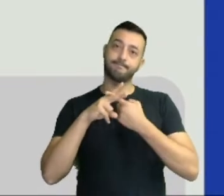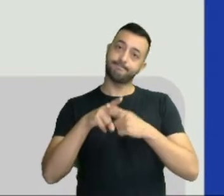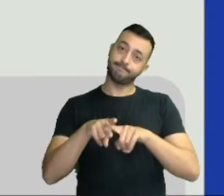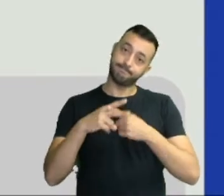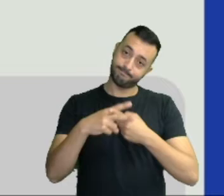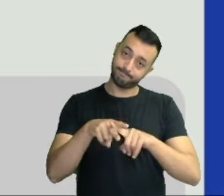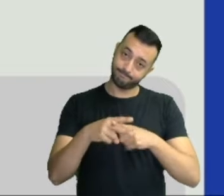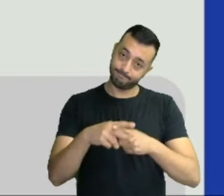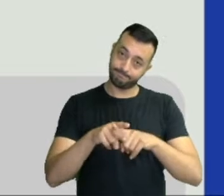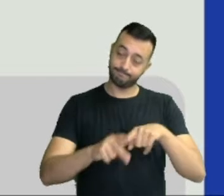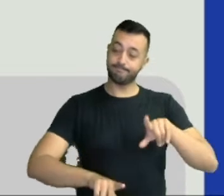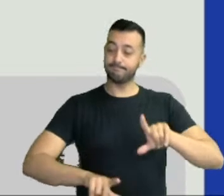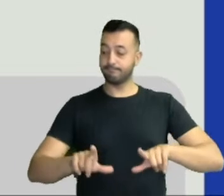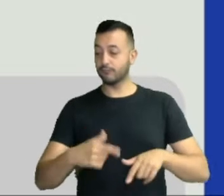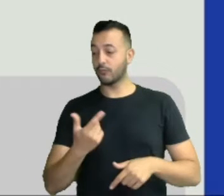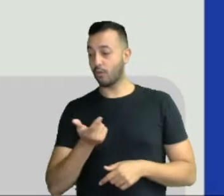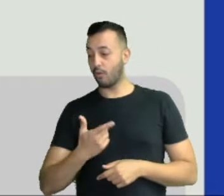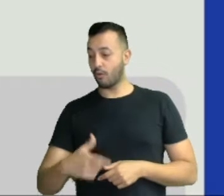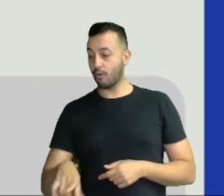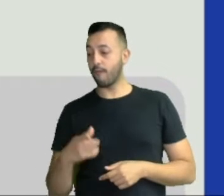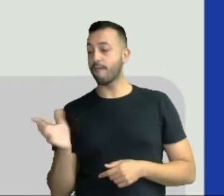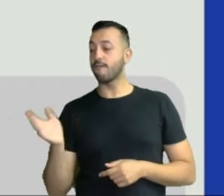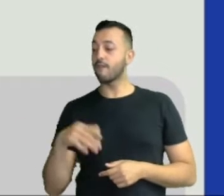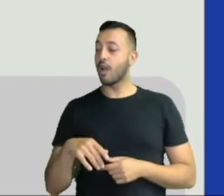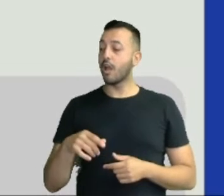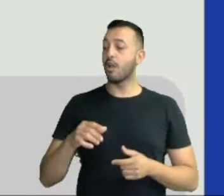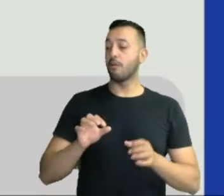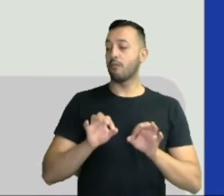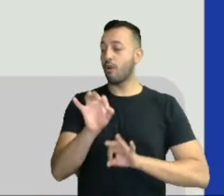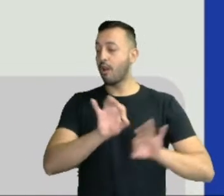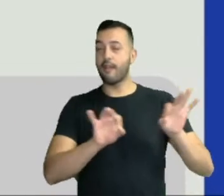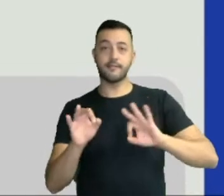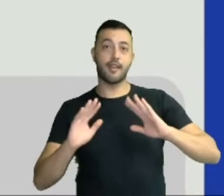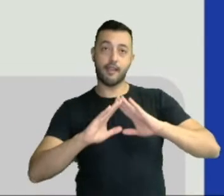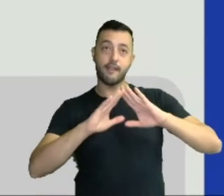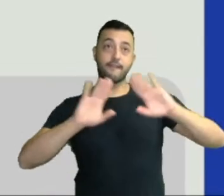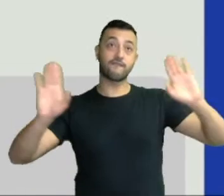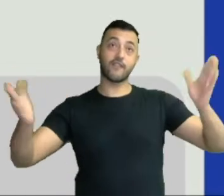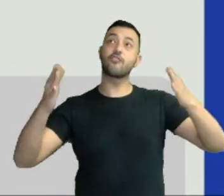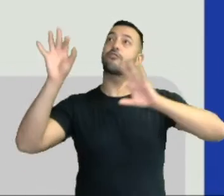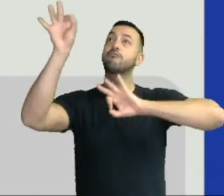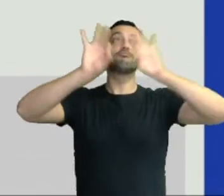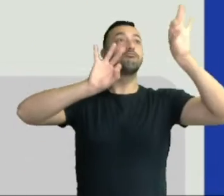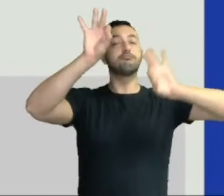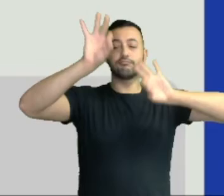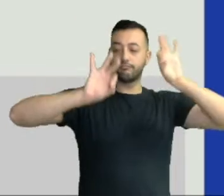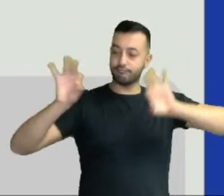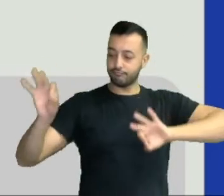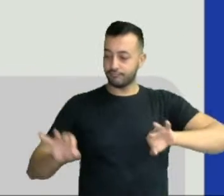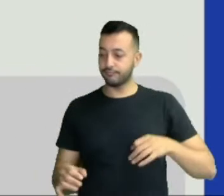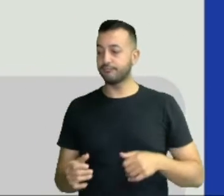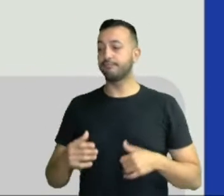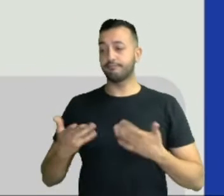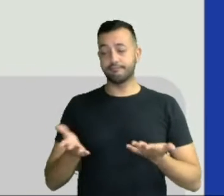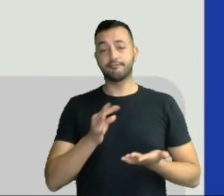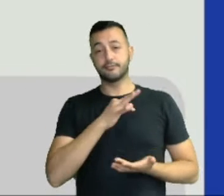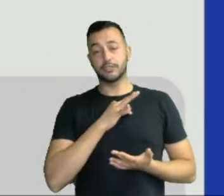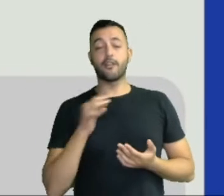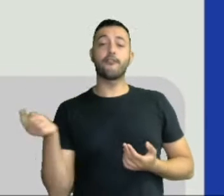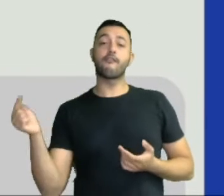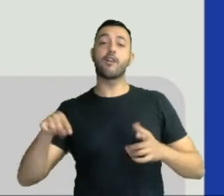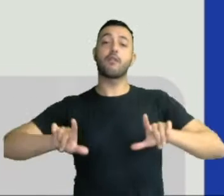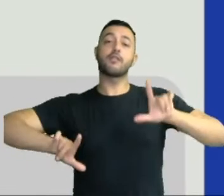Vamos arreglar la casa para la fiesta. E aí eu tenho, ó, el técnico vino a arreglar la tele. Ele veio